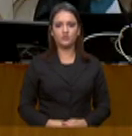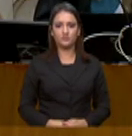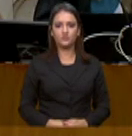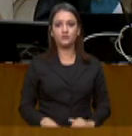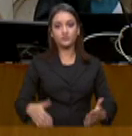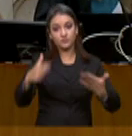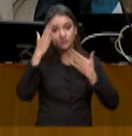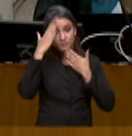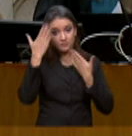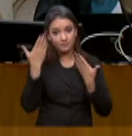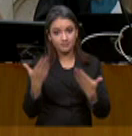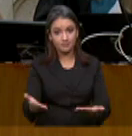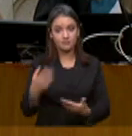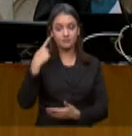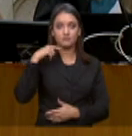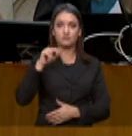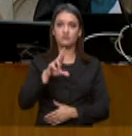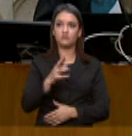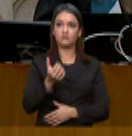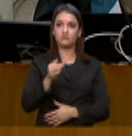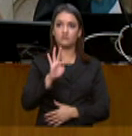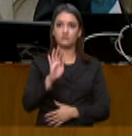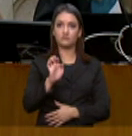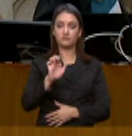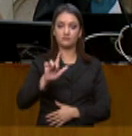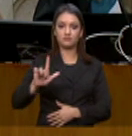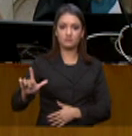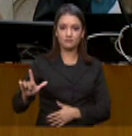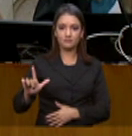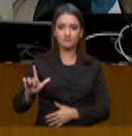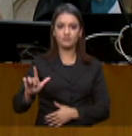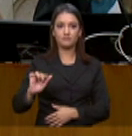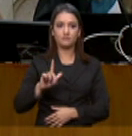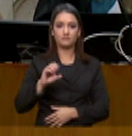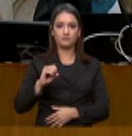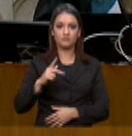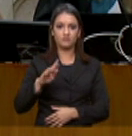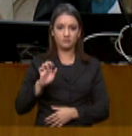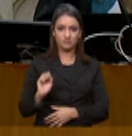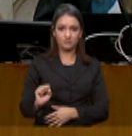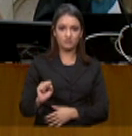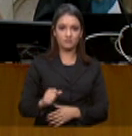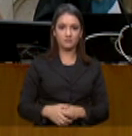Muito obrigado, doutor Rafael Echeverria Lopes.